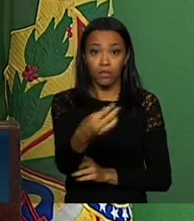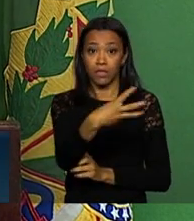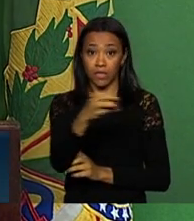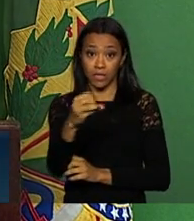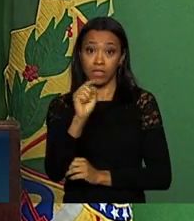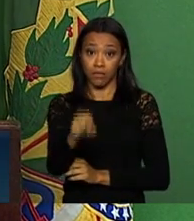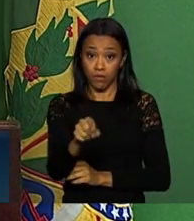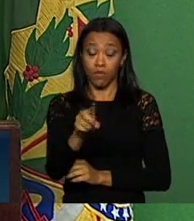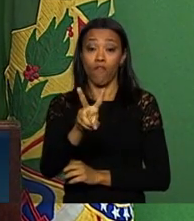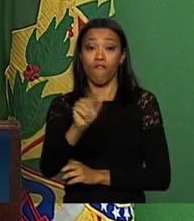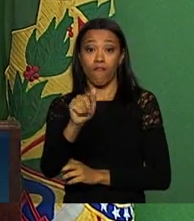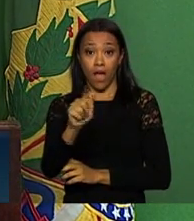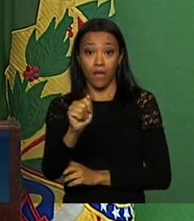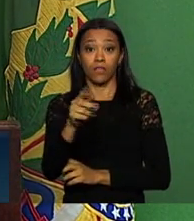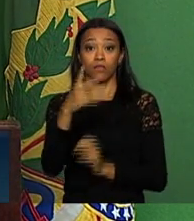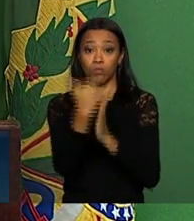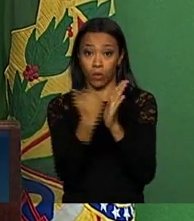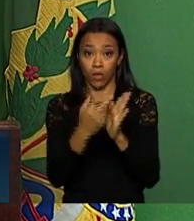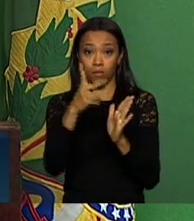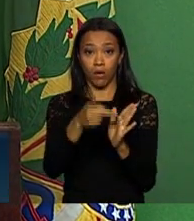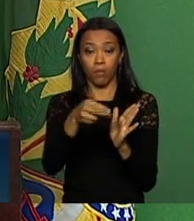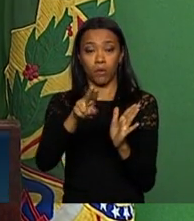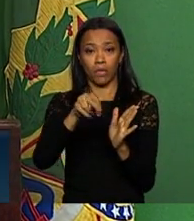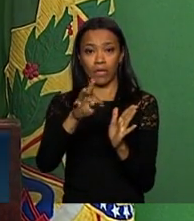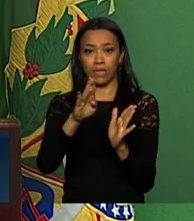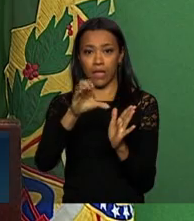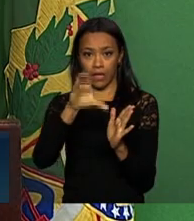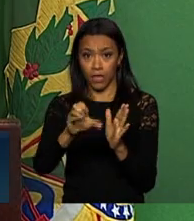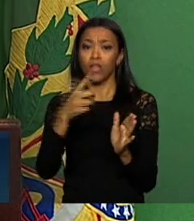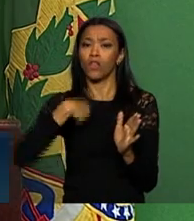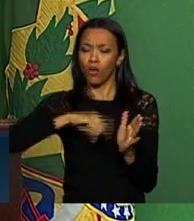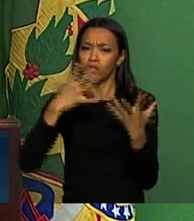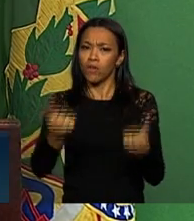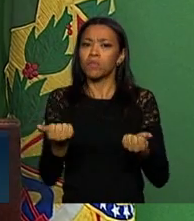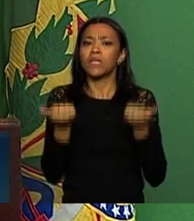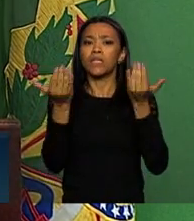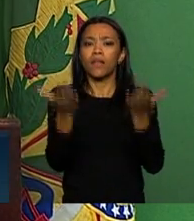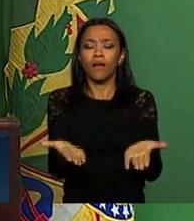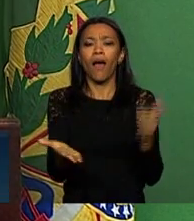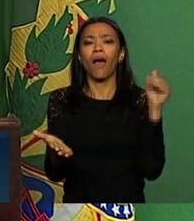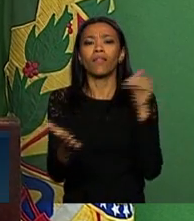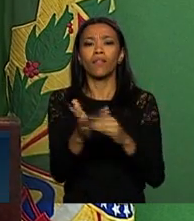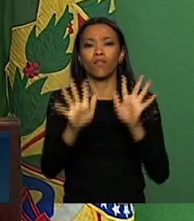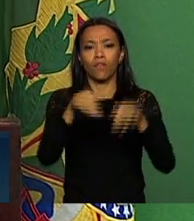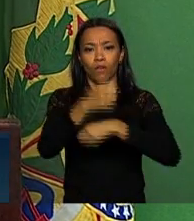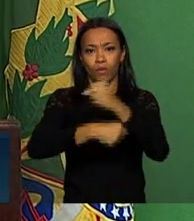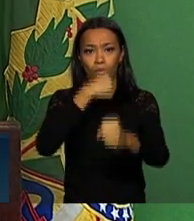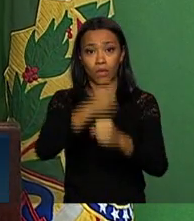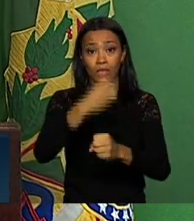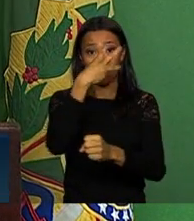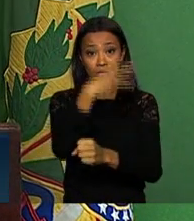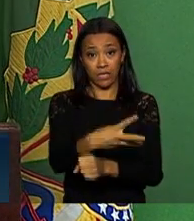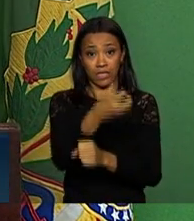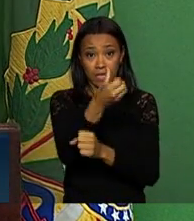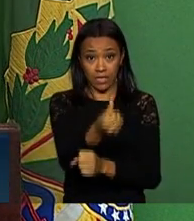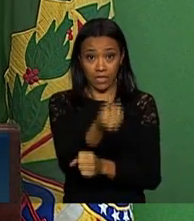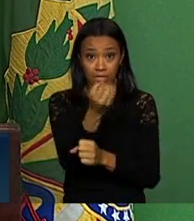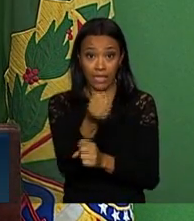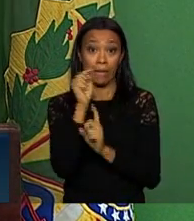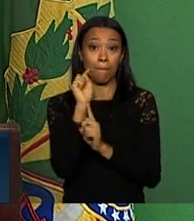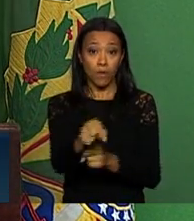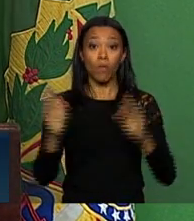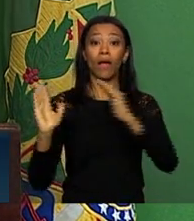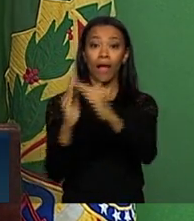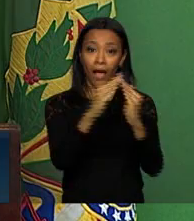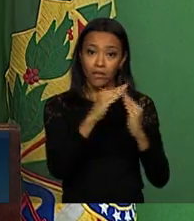Pronatec nós entregaremos até o final do ano 360.000 casas do Minha Casa Minha